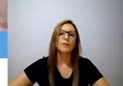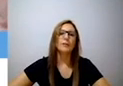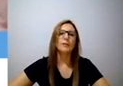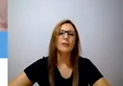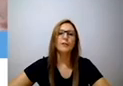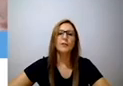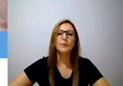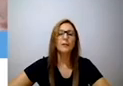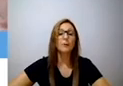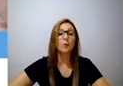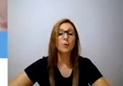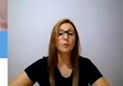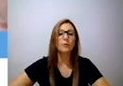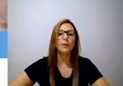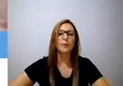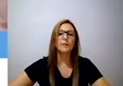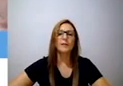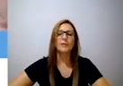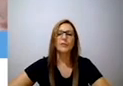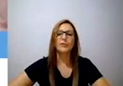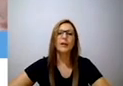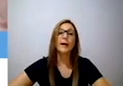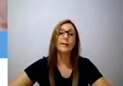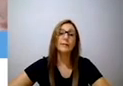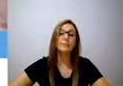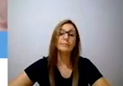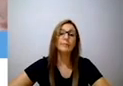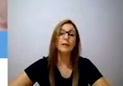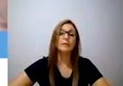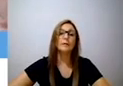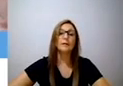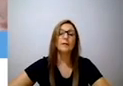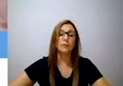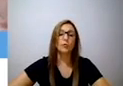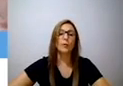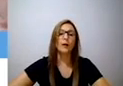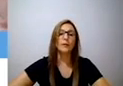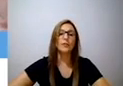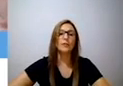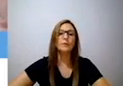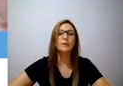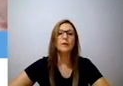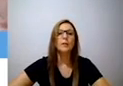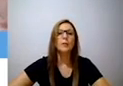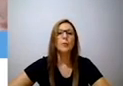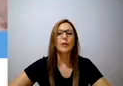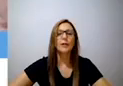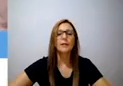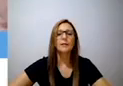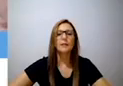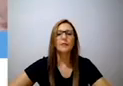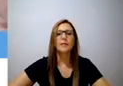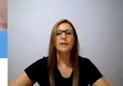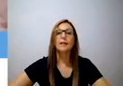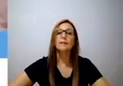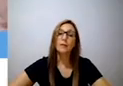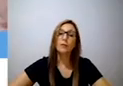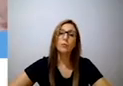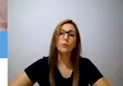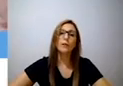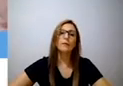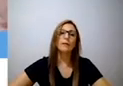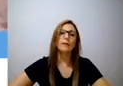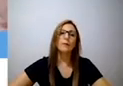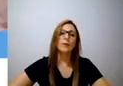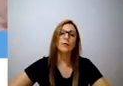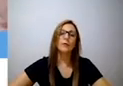pode ter sífilis e passar muito tempo sem sentir nada, ser assintomática, porque a sífilis ela tem